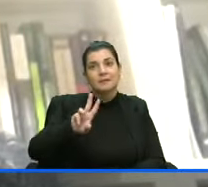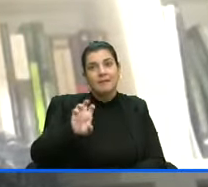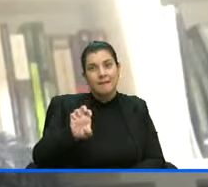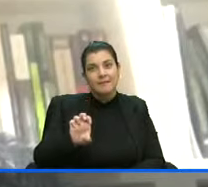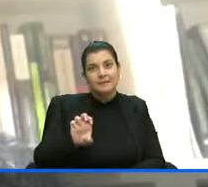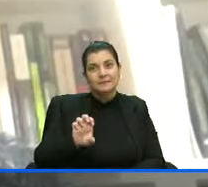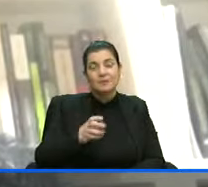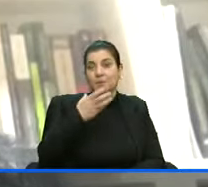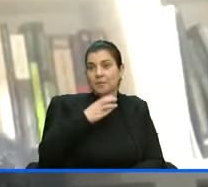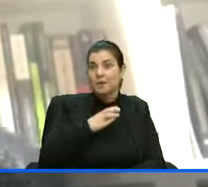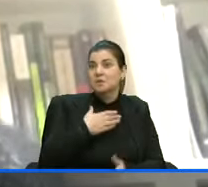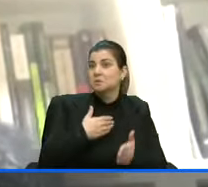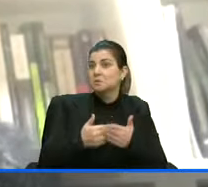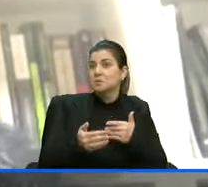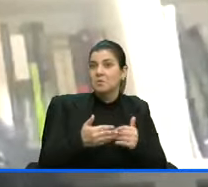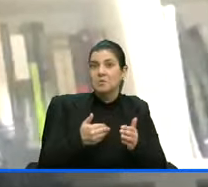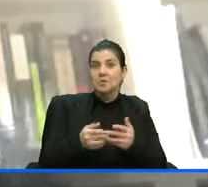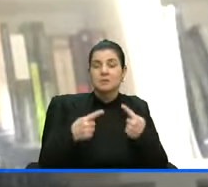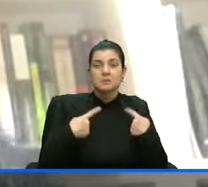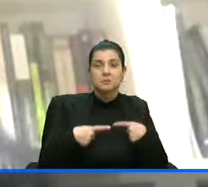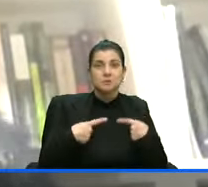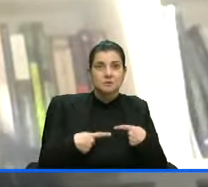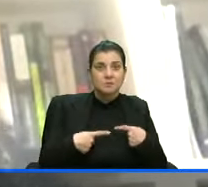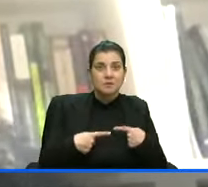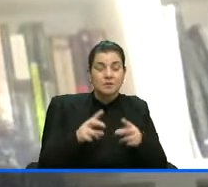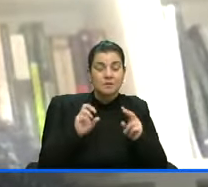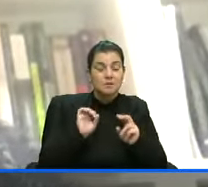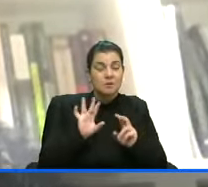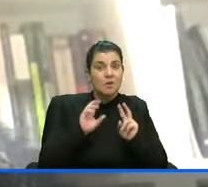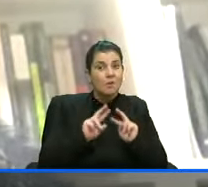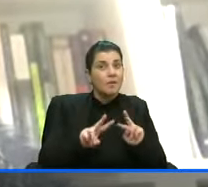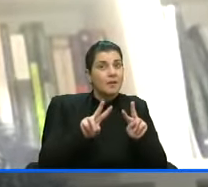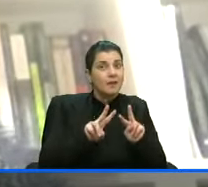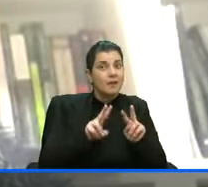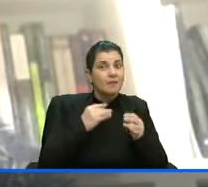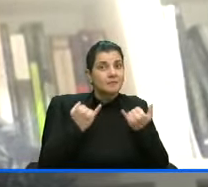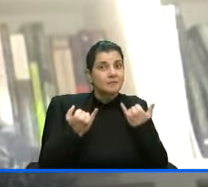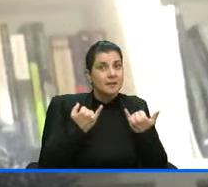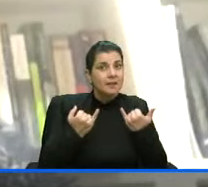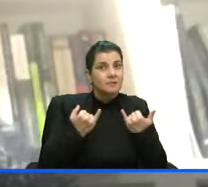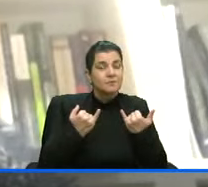qualquer discussão que nos coloca aqui é só olhar os dados que a gente